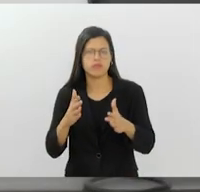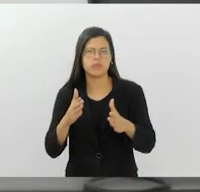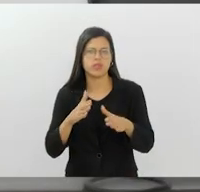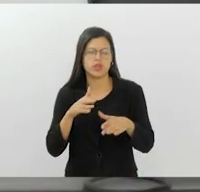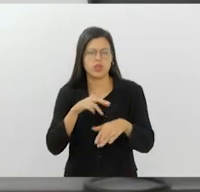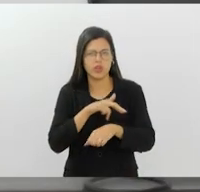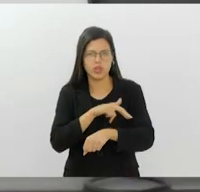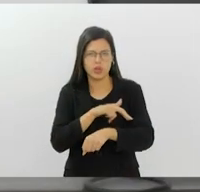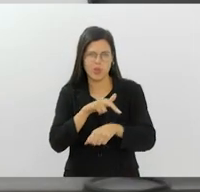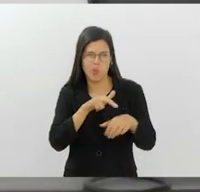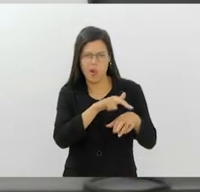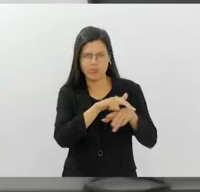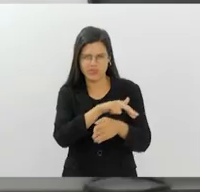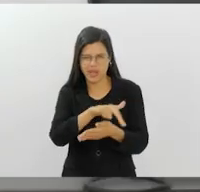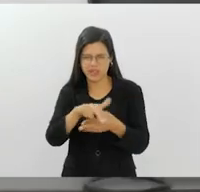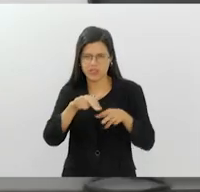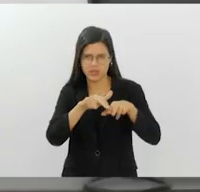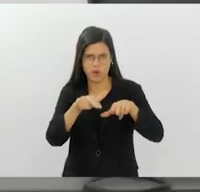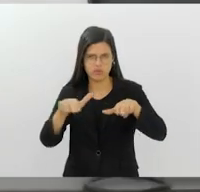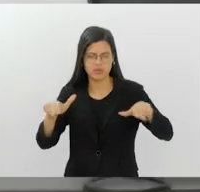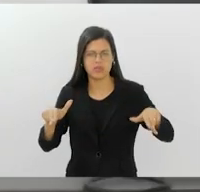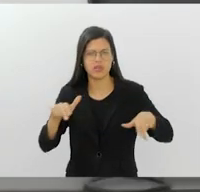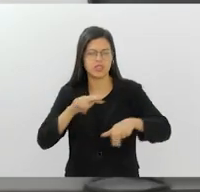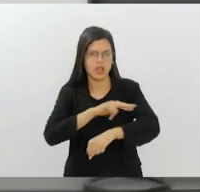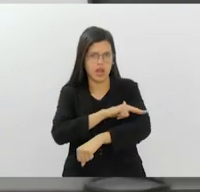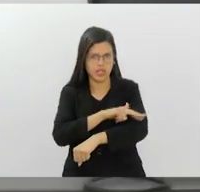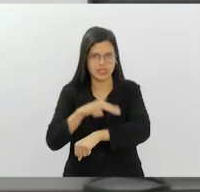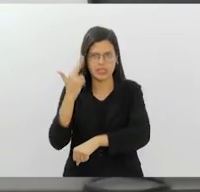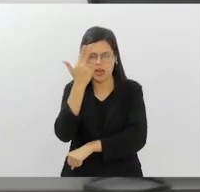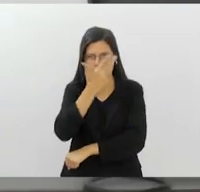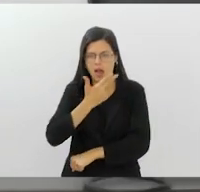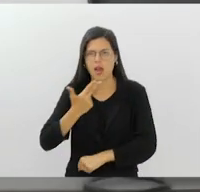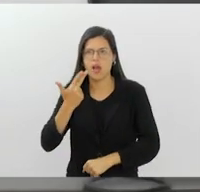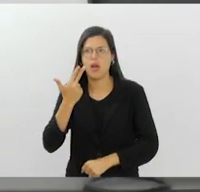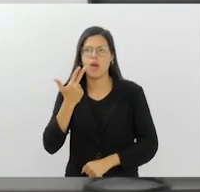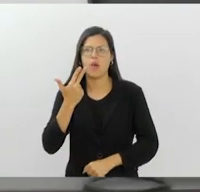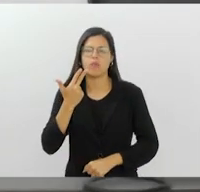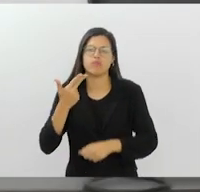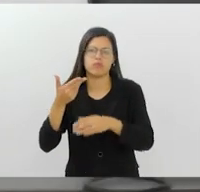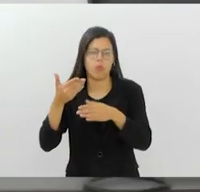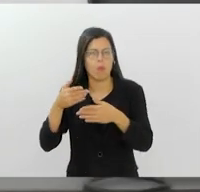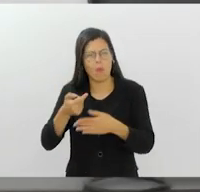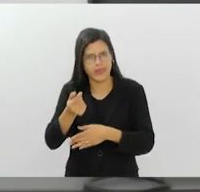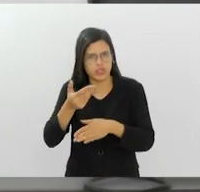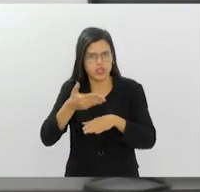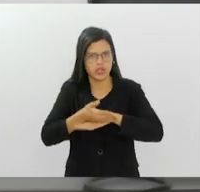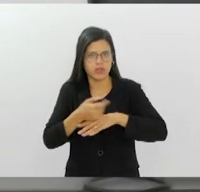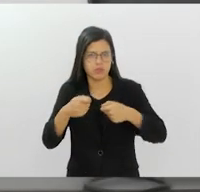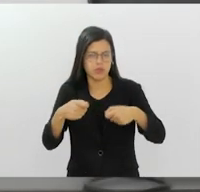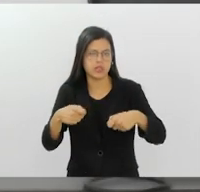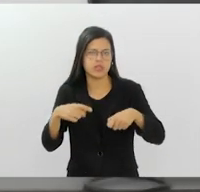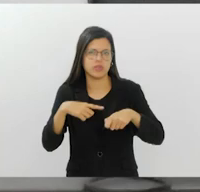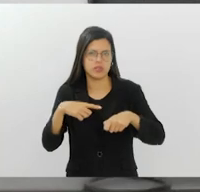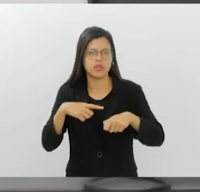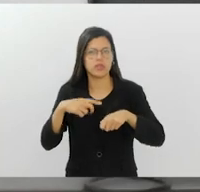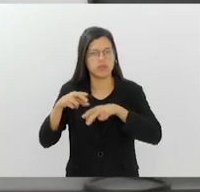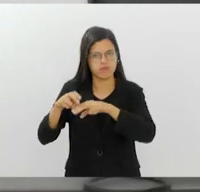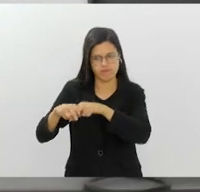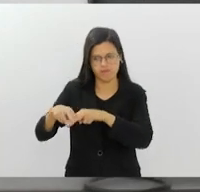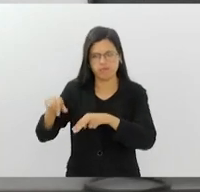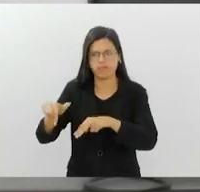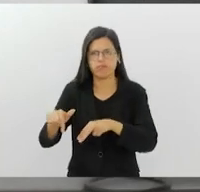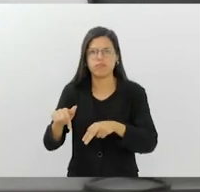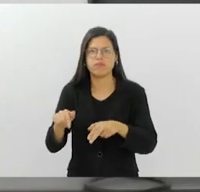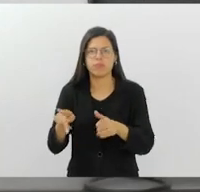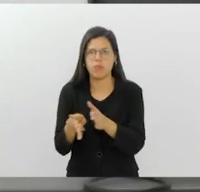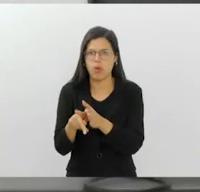que também foi vítima de de mau reconhecimento essas estão a caminho Mas então já tem que ter esses dois lugares então Eh